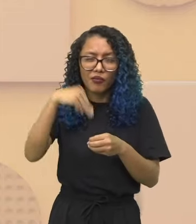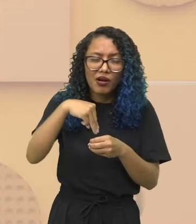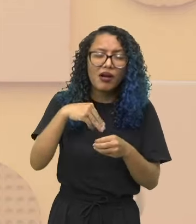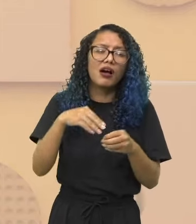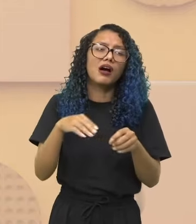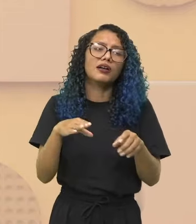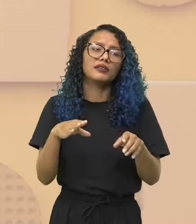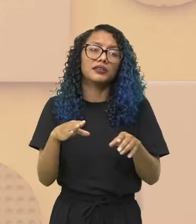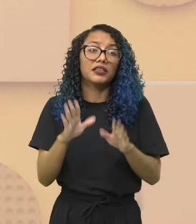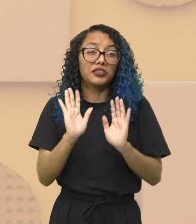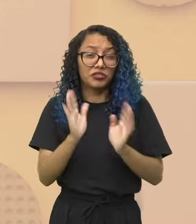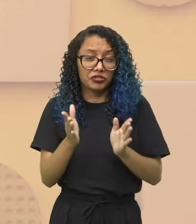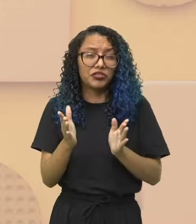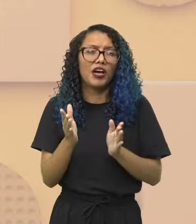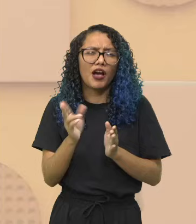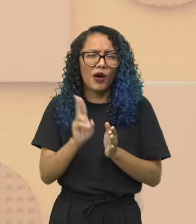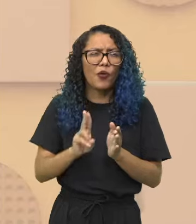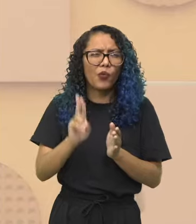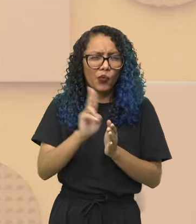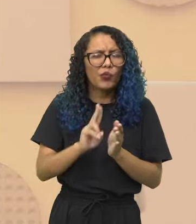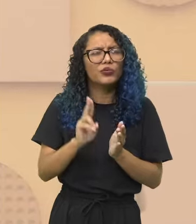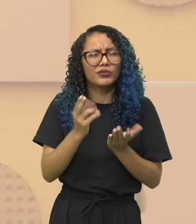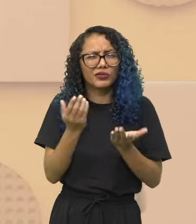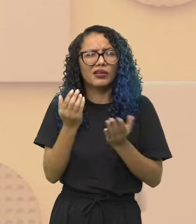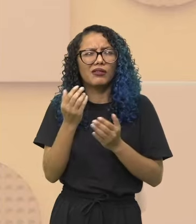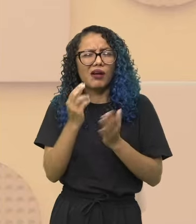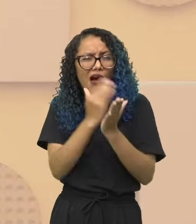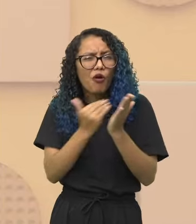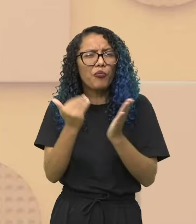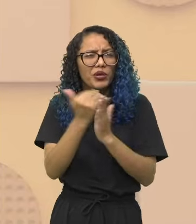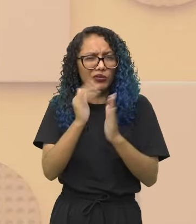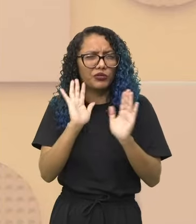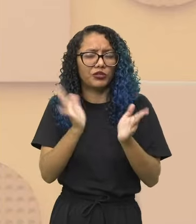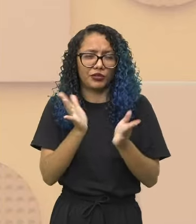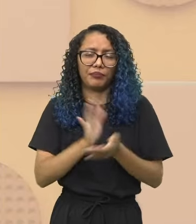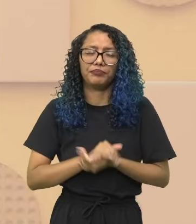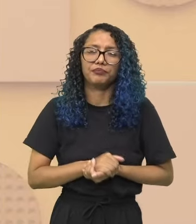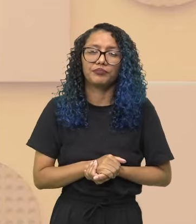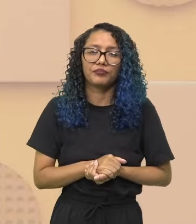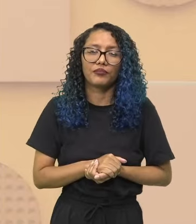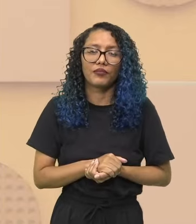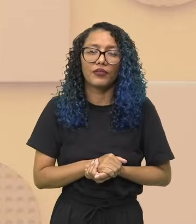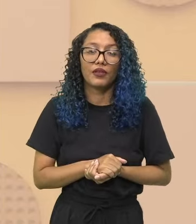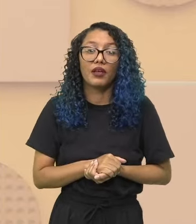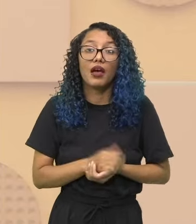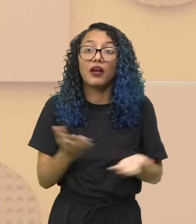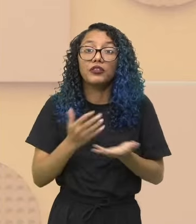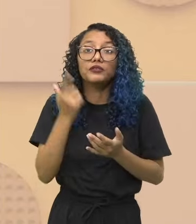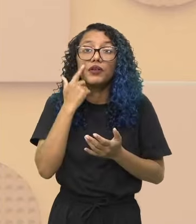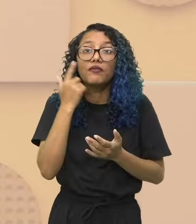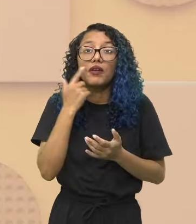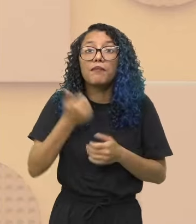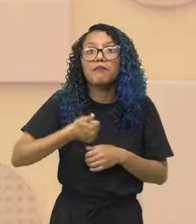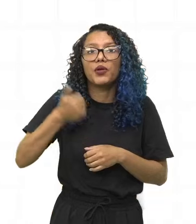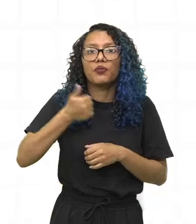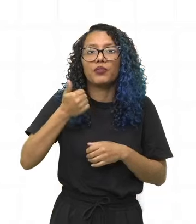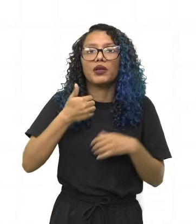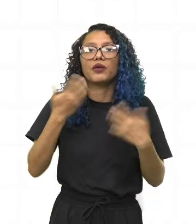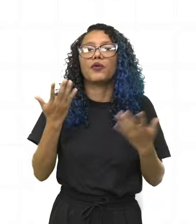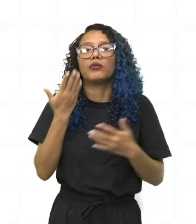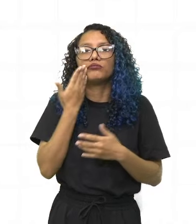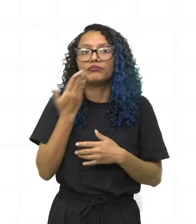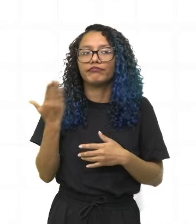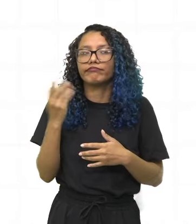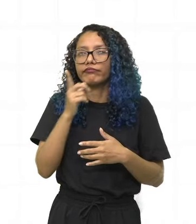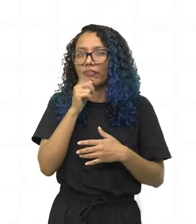participação atualmente um pouco maior. Vamos observar a primeira fonte, nós temos a energia hidráulica,